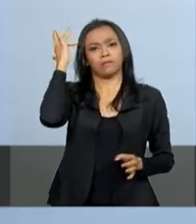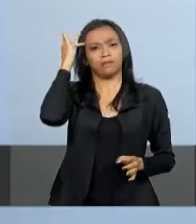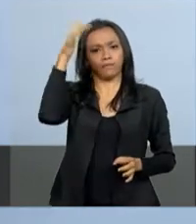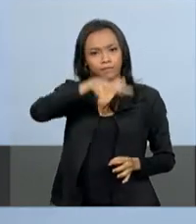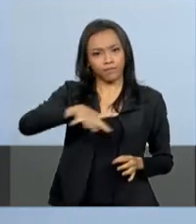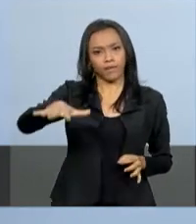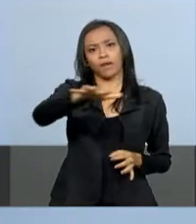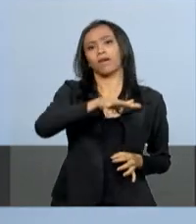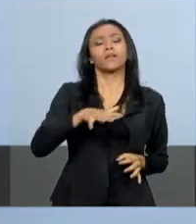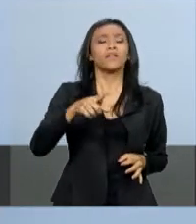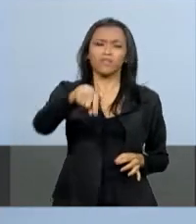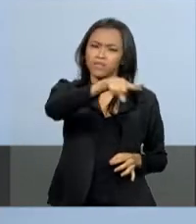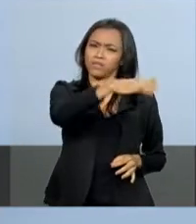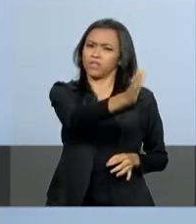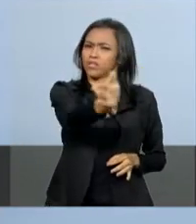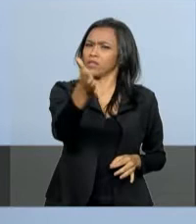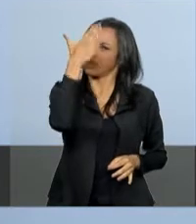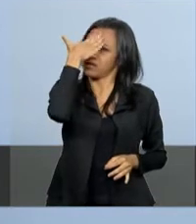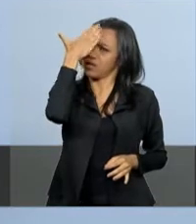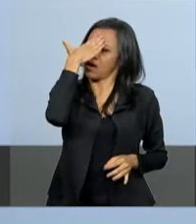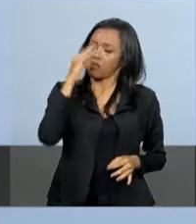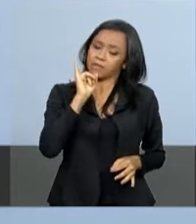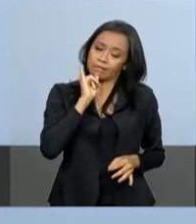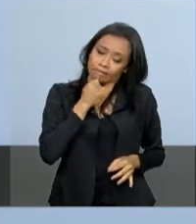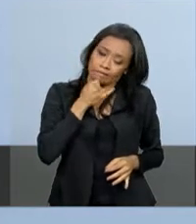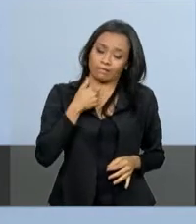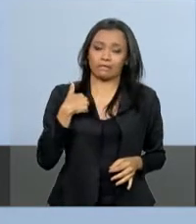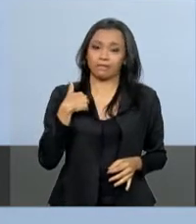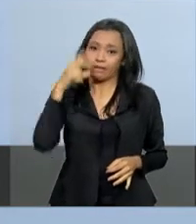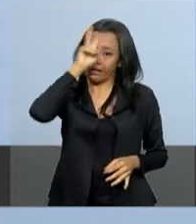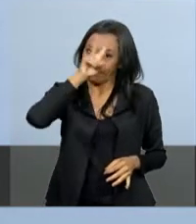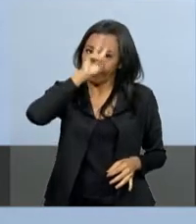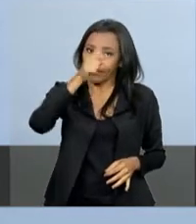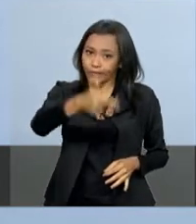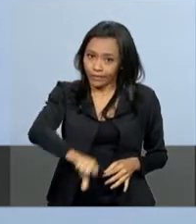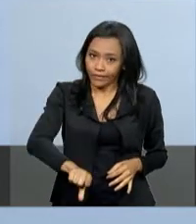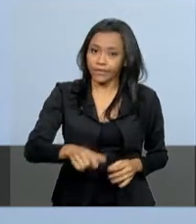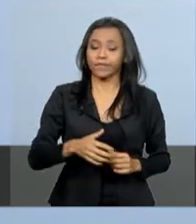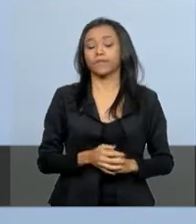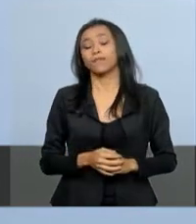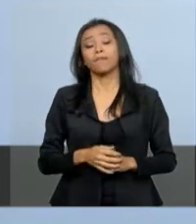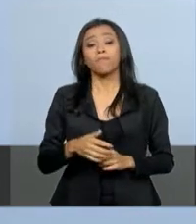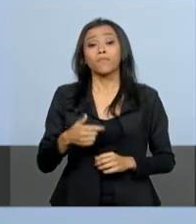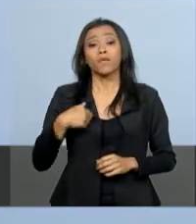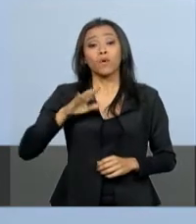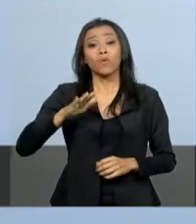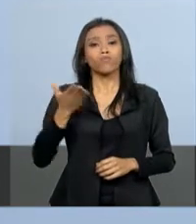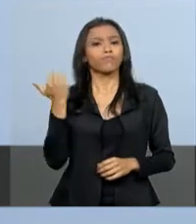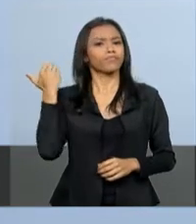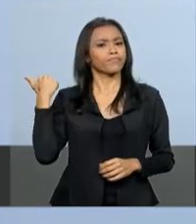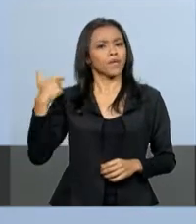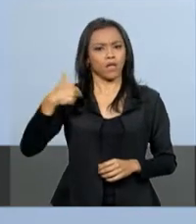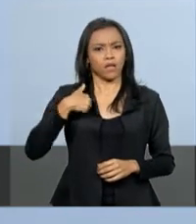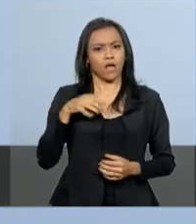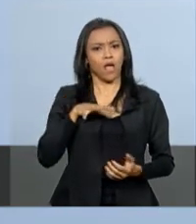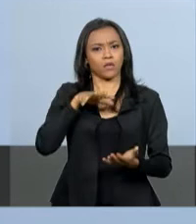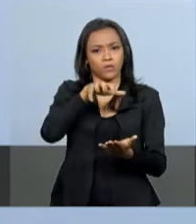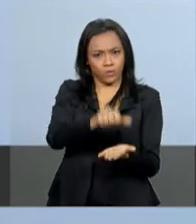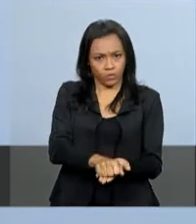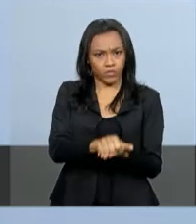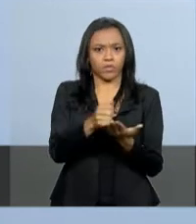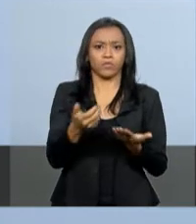lamento ter que lembrá lo que quando assumimos o setor elétrico